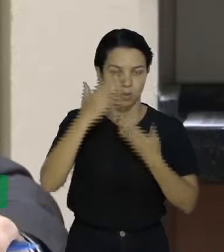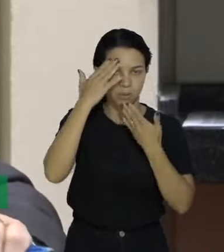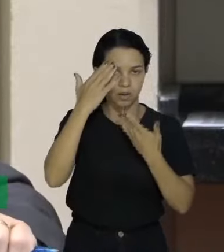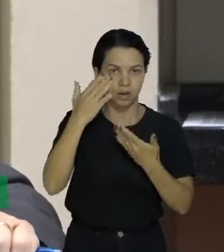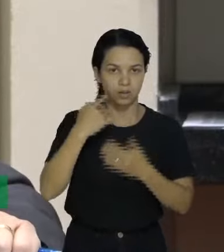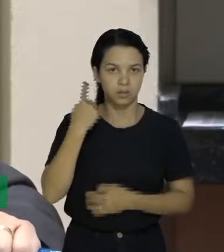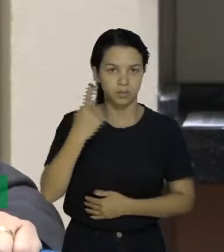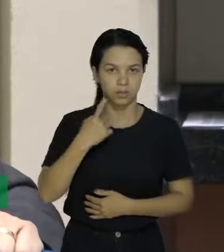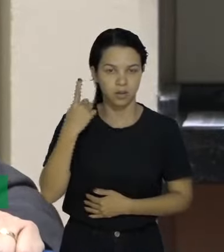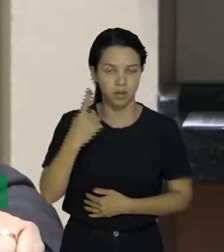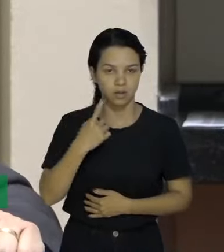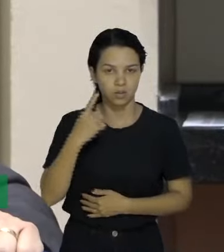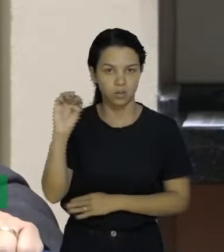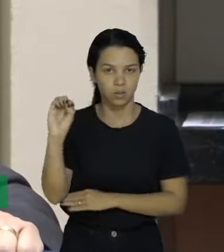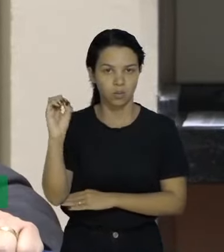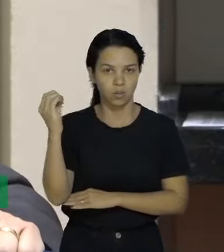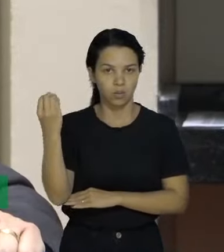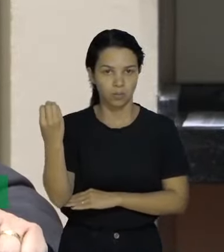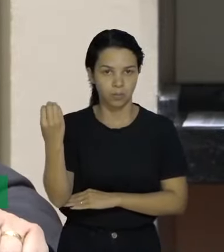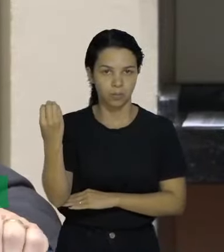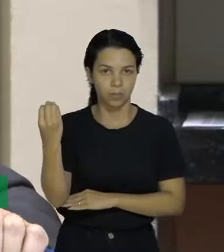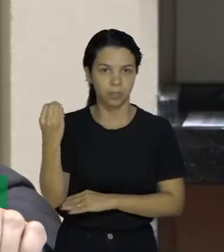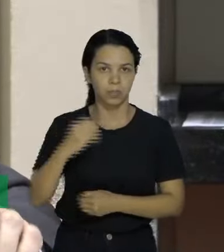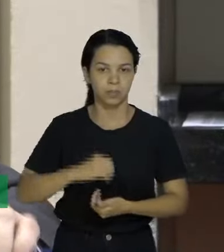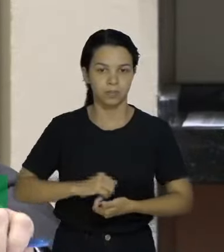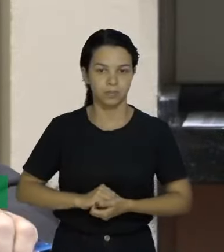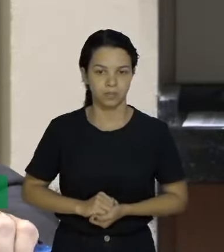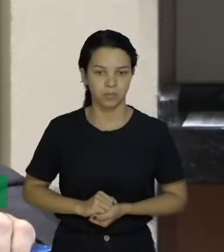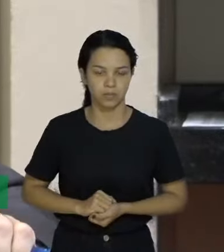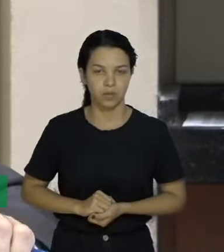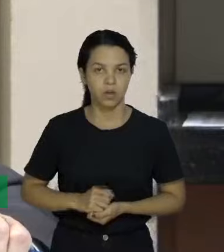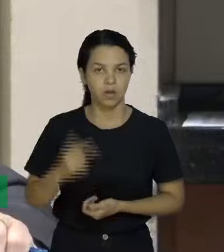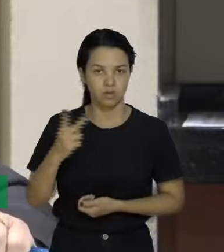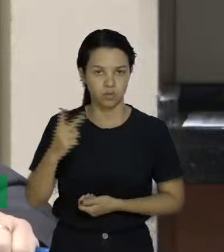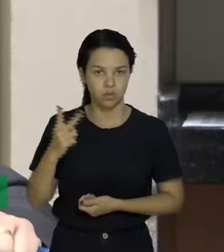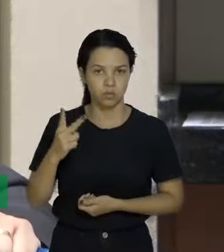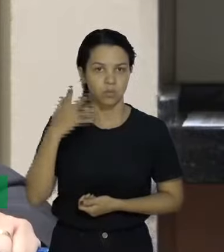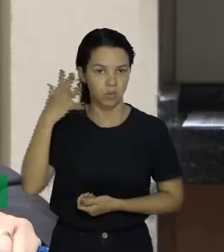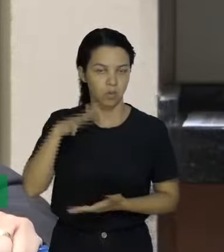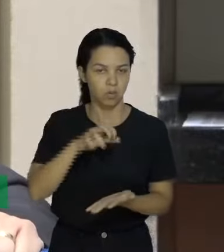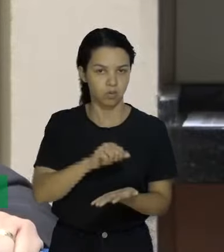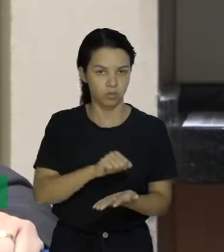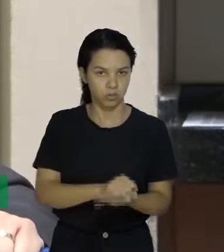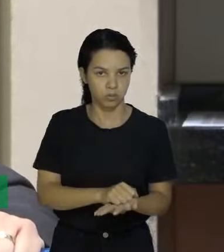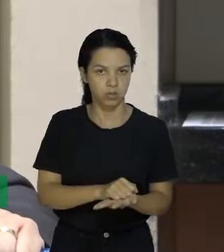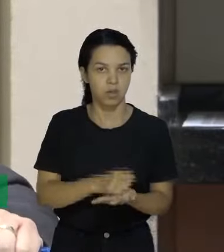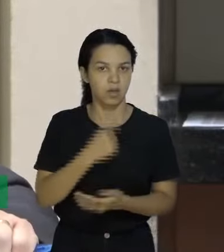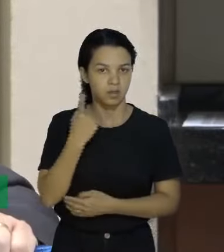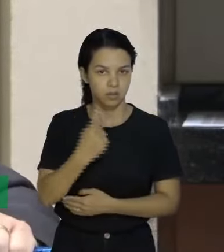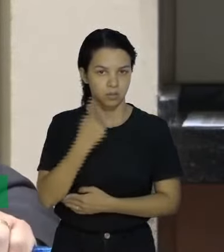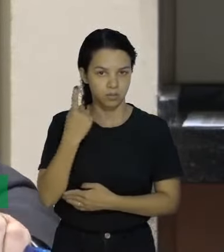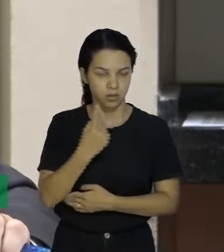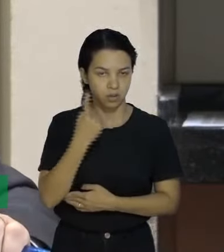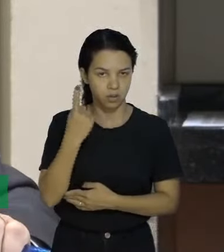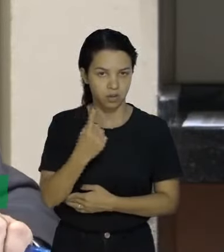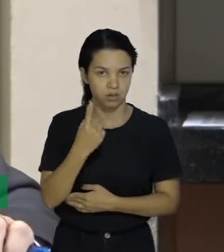pelos temas levantados segundo orador inscrito deputado Carlos Humberto